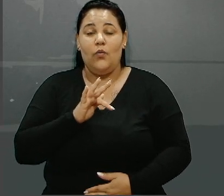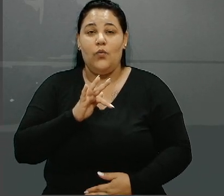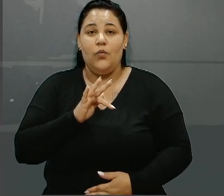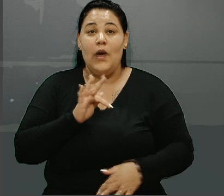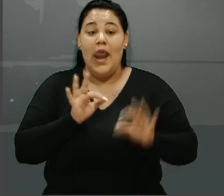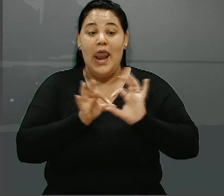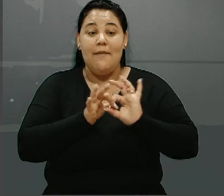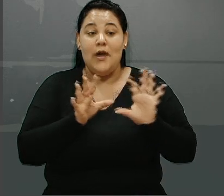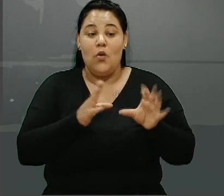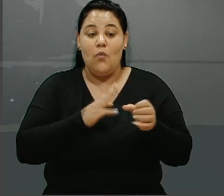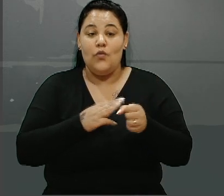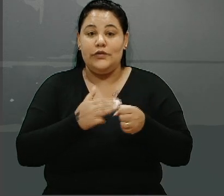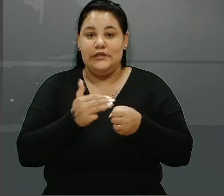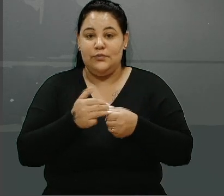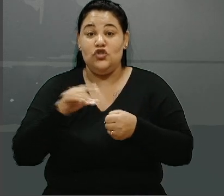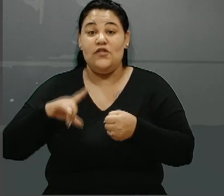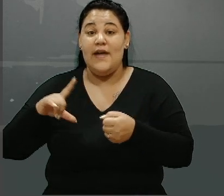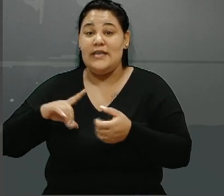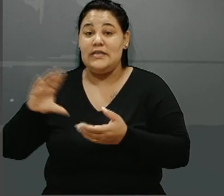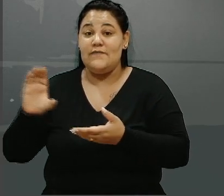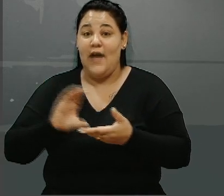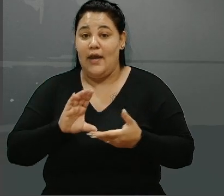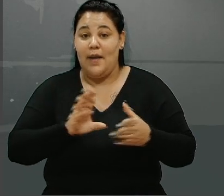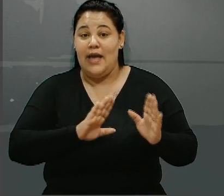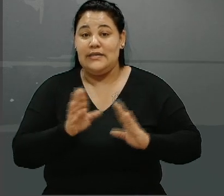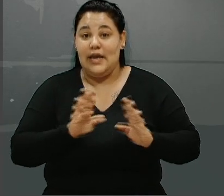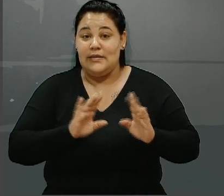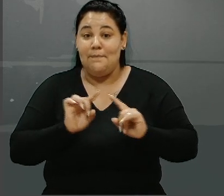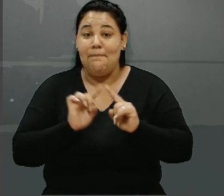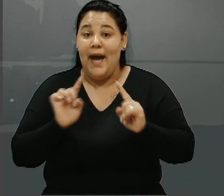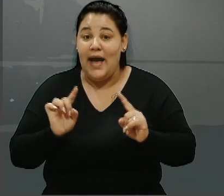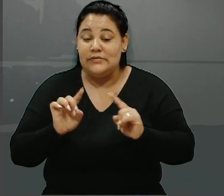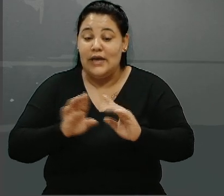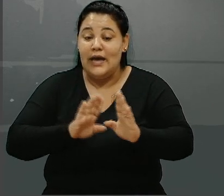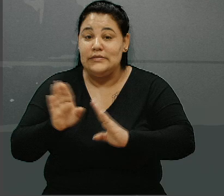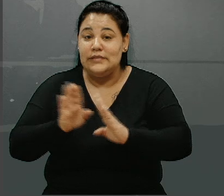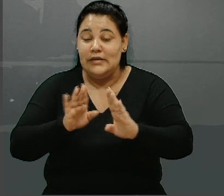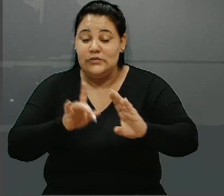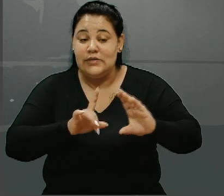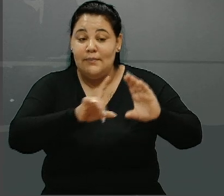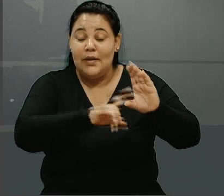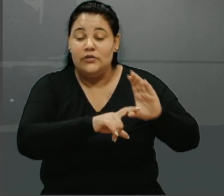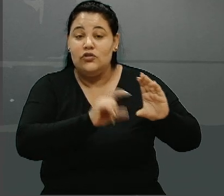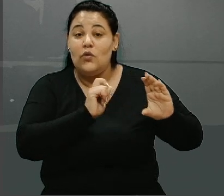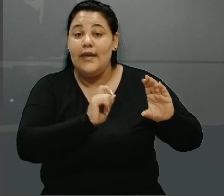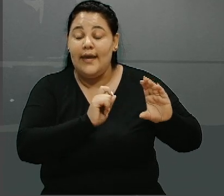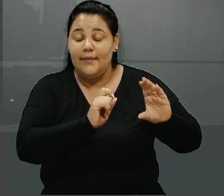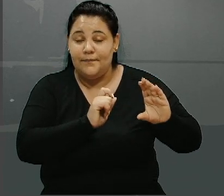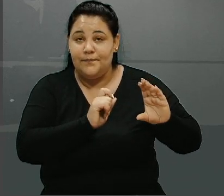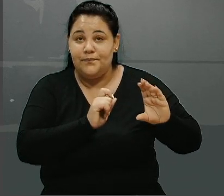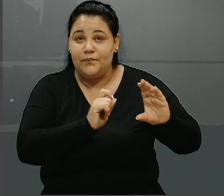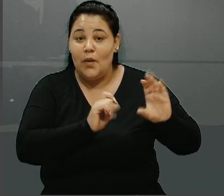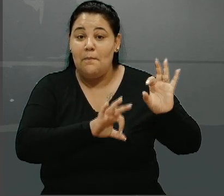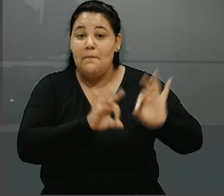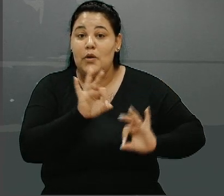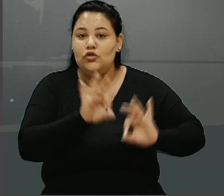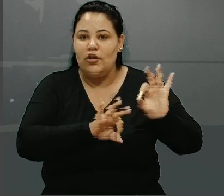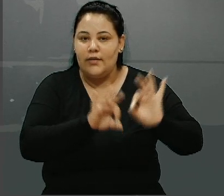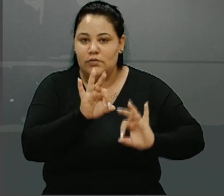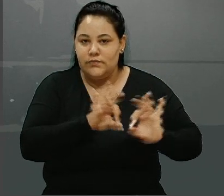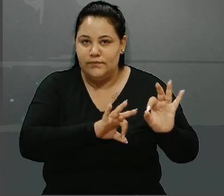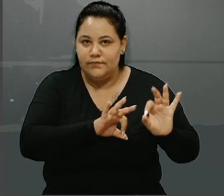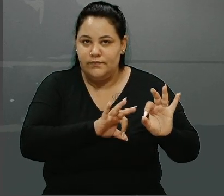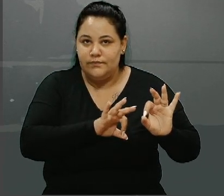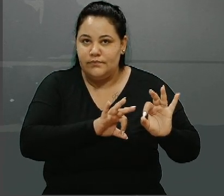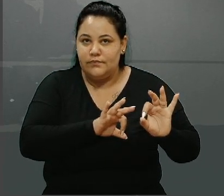municípios acessassem recursos. Mas o acesso a recursos dependia de projetos. E